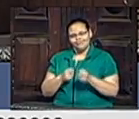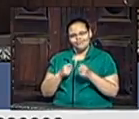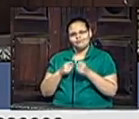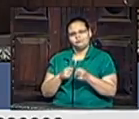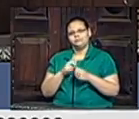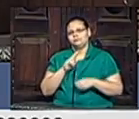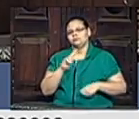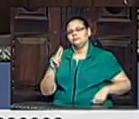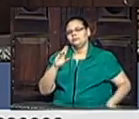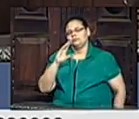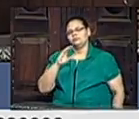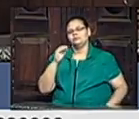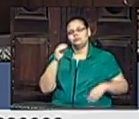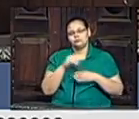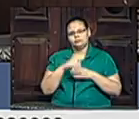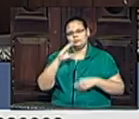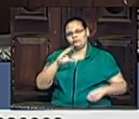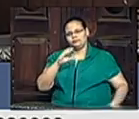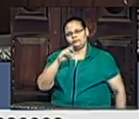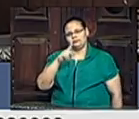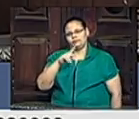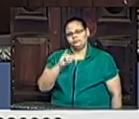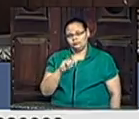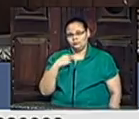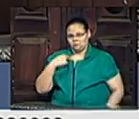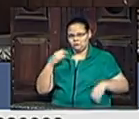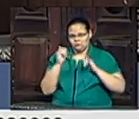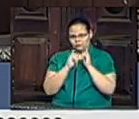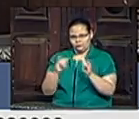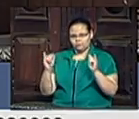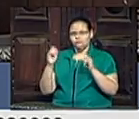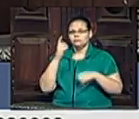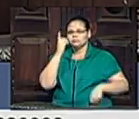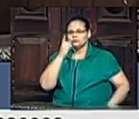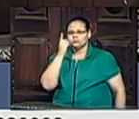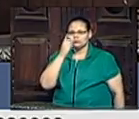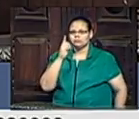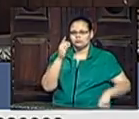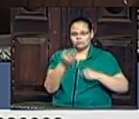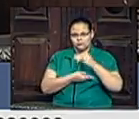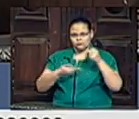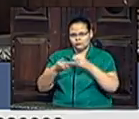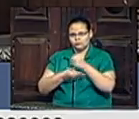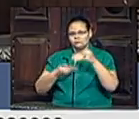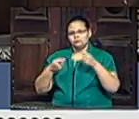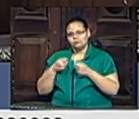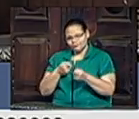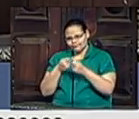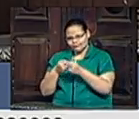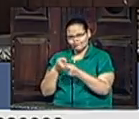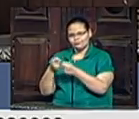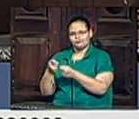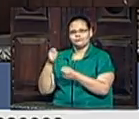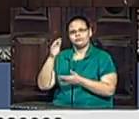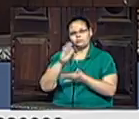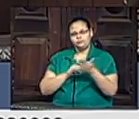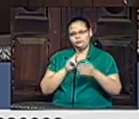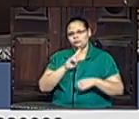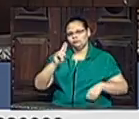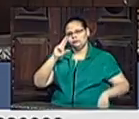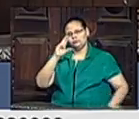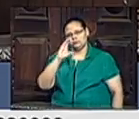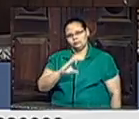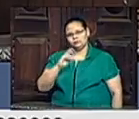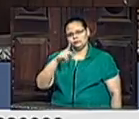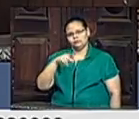nome da CPI. Eu estou avisando, deputados da base foram pressionados para retirar o nome da CPI.